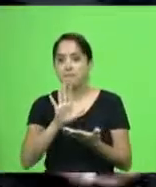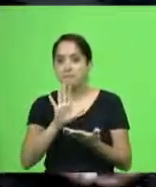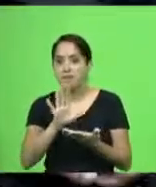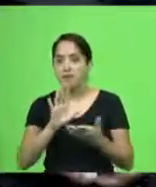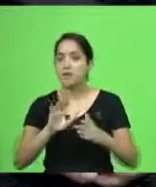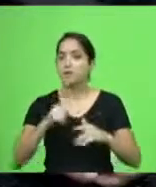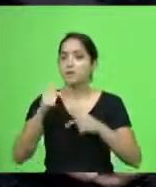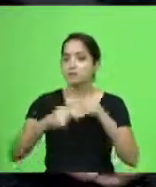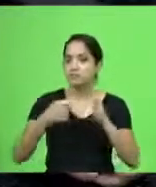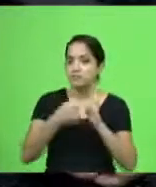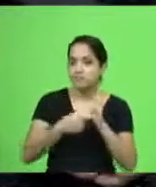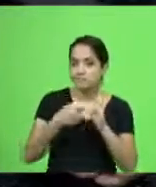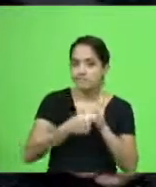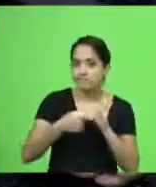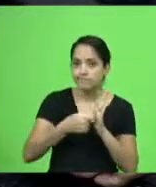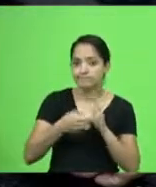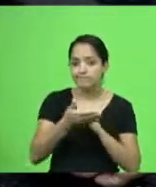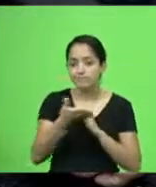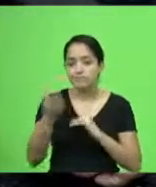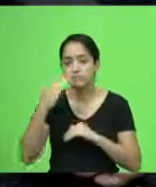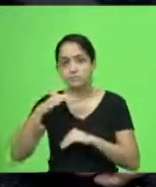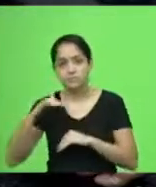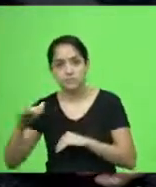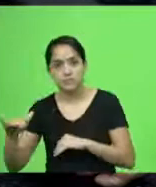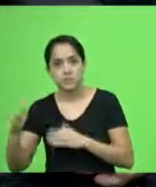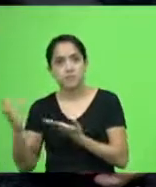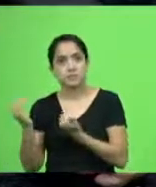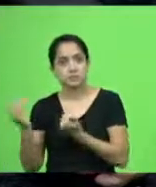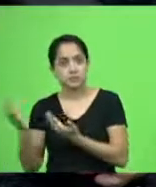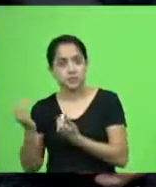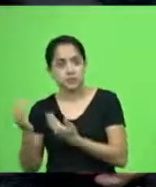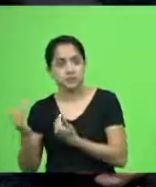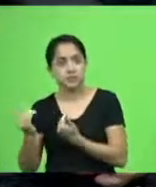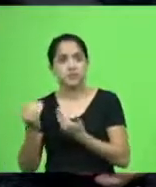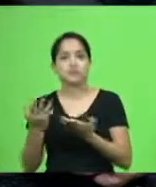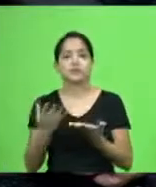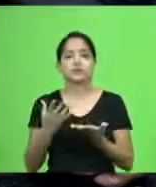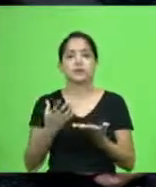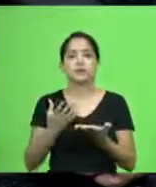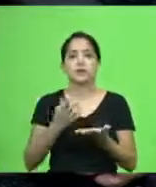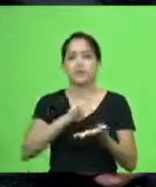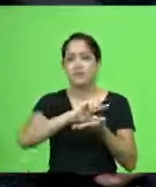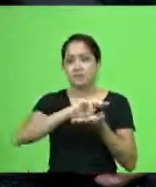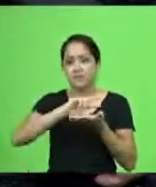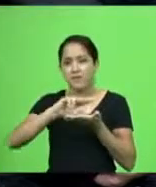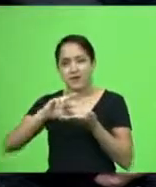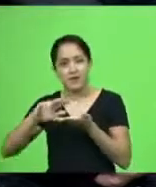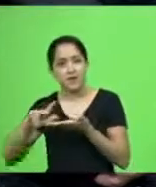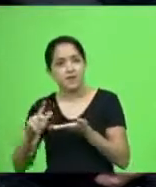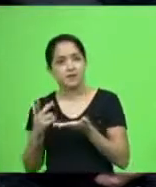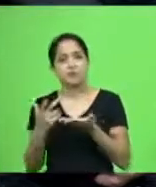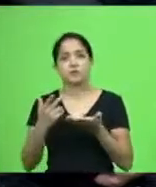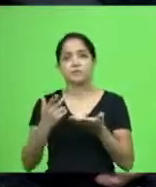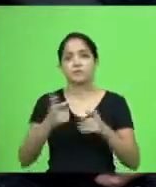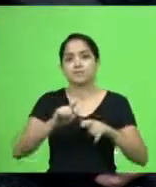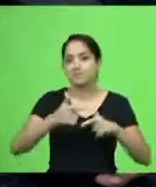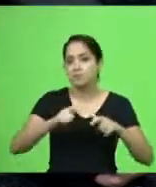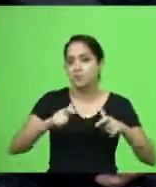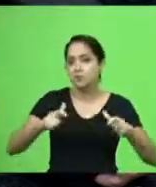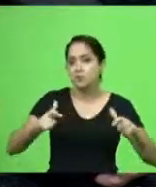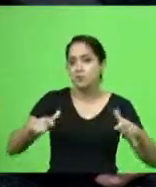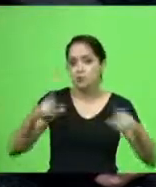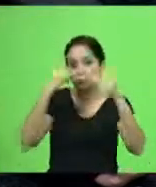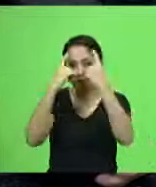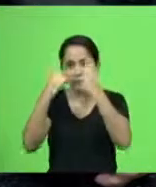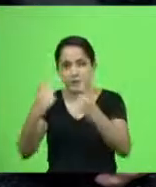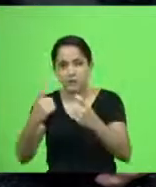pelas nossas crianças. Os casos de violência contra a criança ou adolescente subiram 27% durante a pandemia. Inúmeros casos de